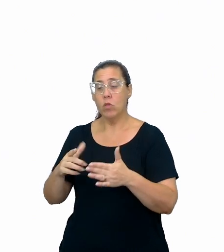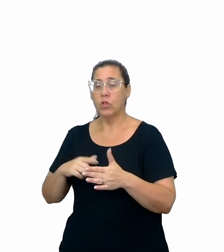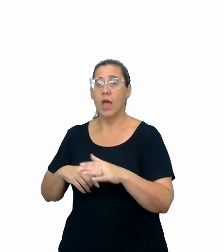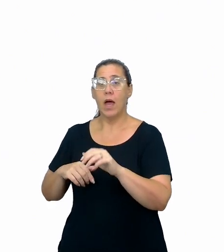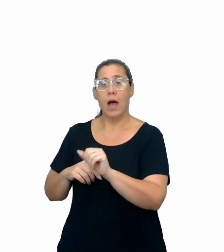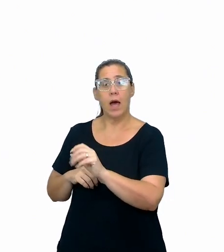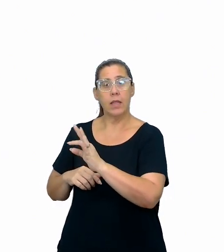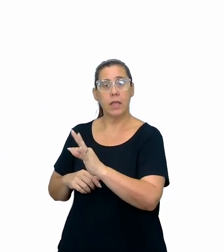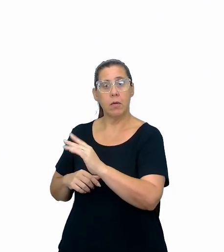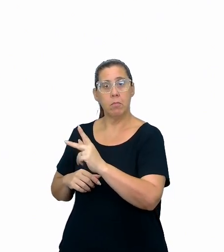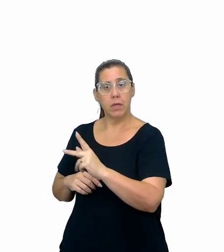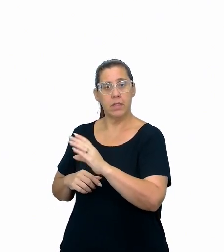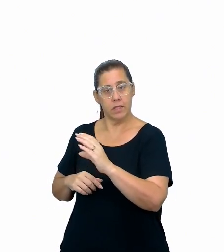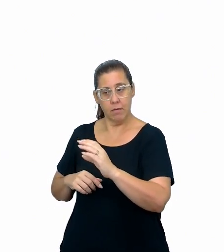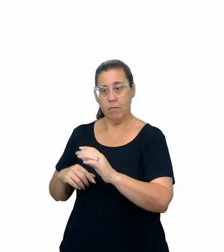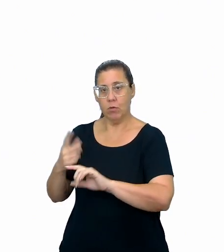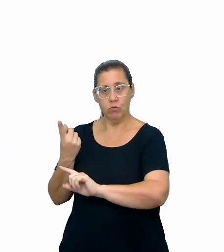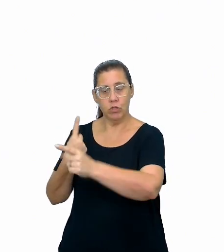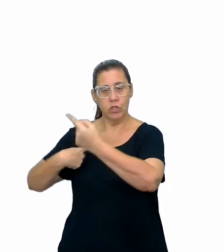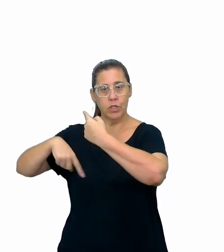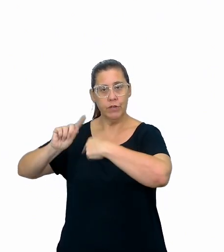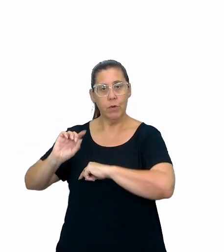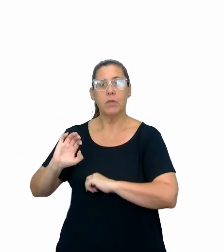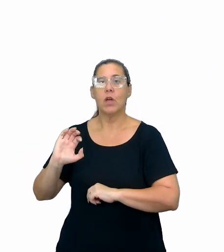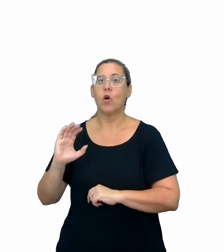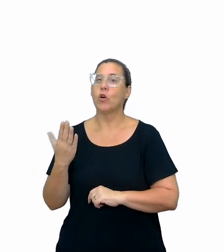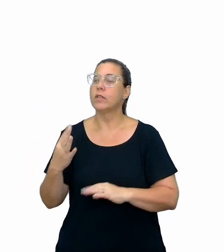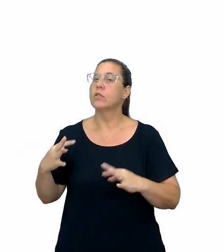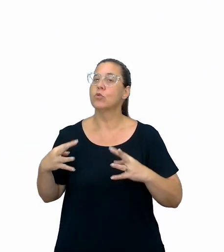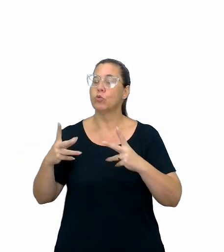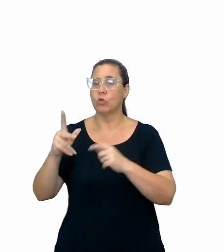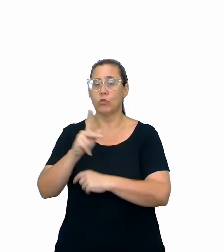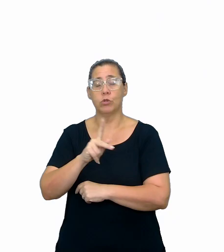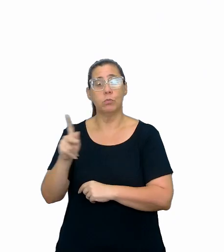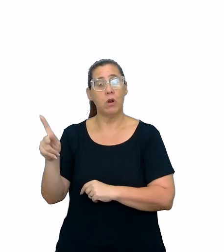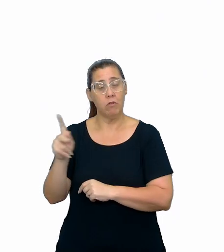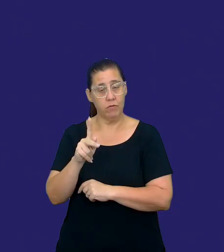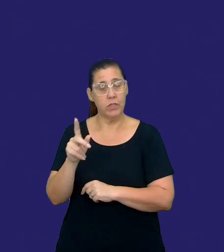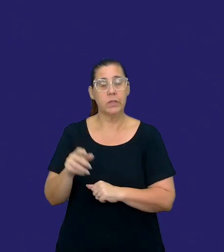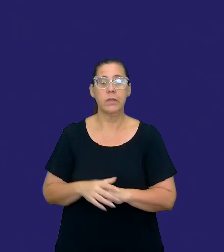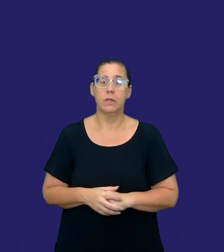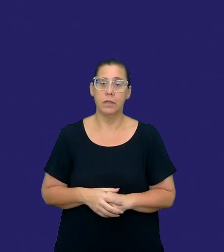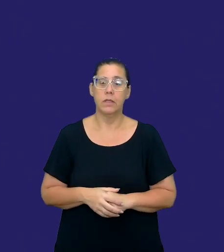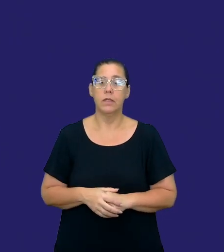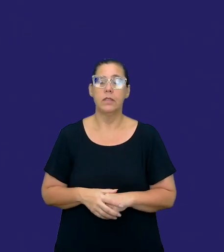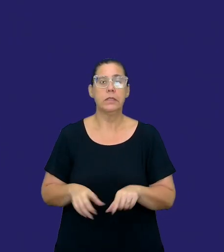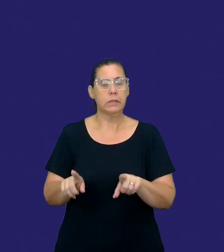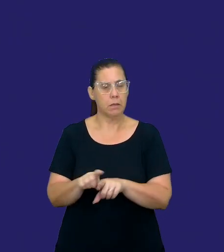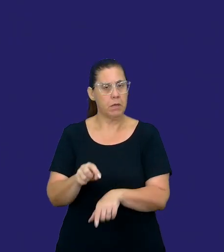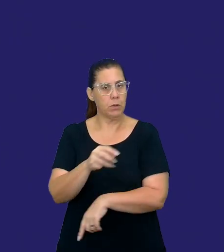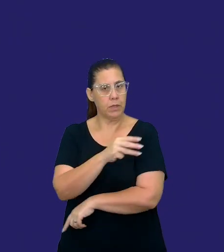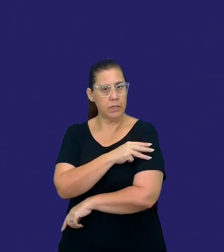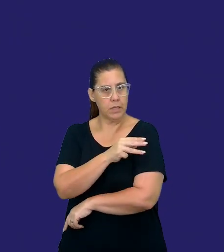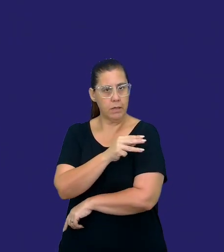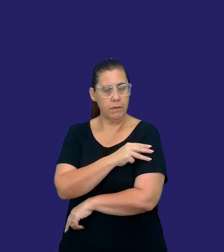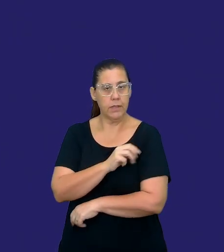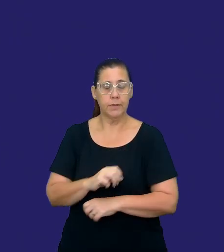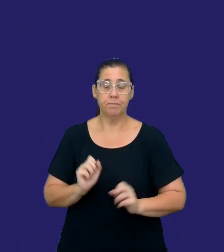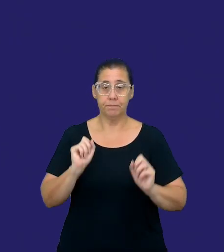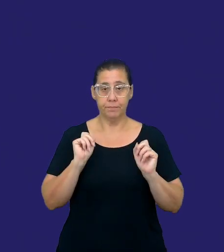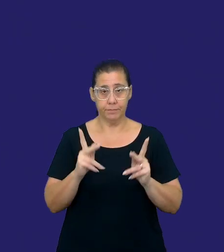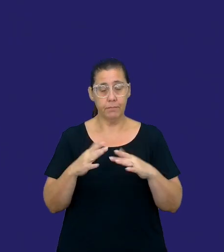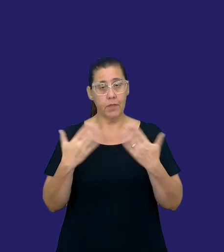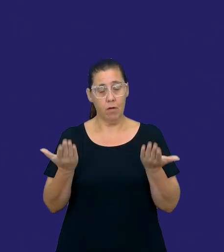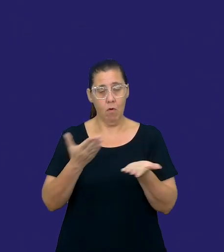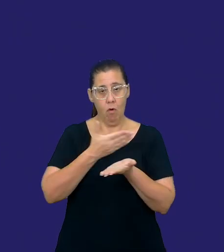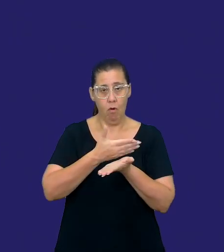de desdobramento que acontece aí com os demais professores também de terceiro ano. Vamos, então,